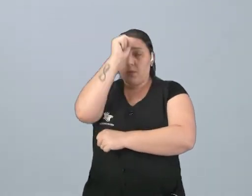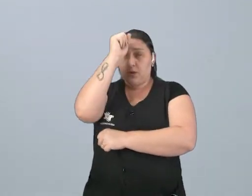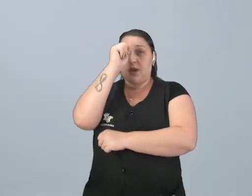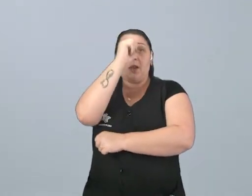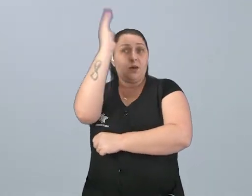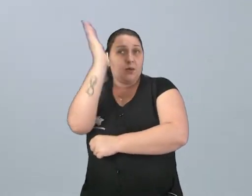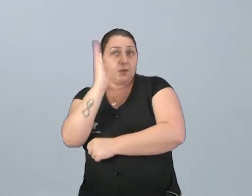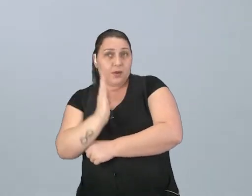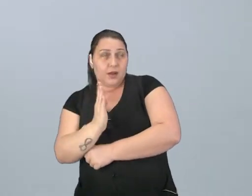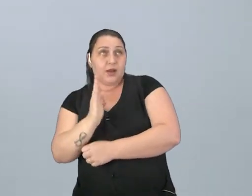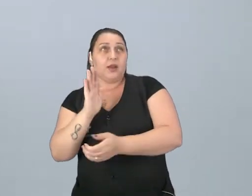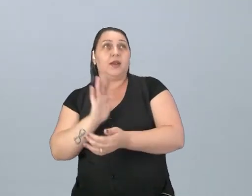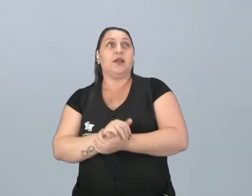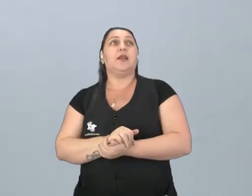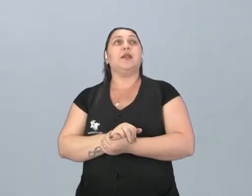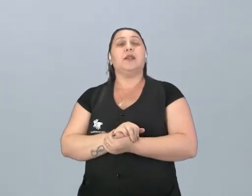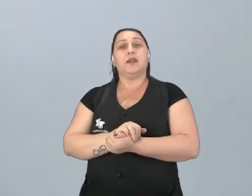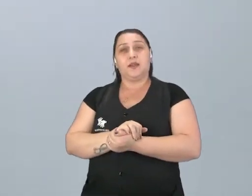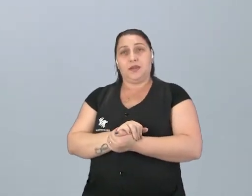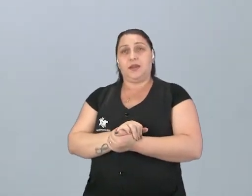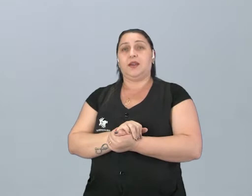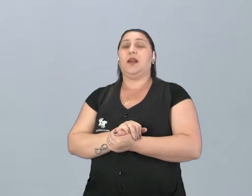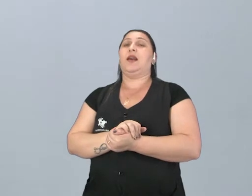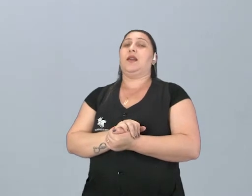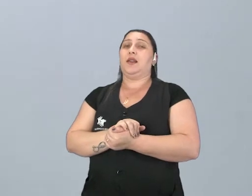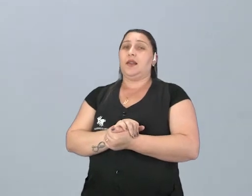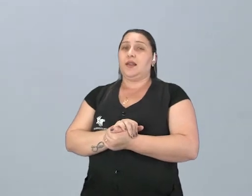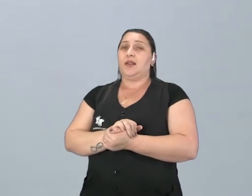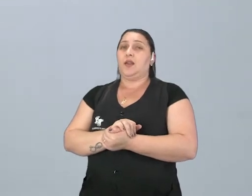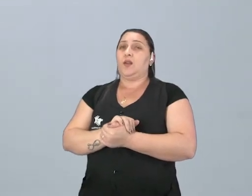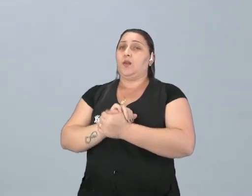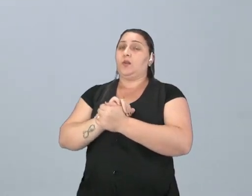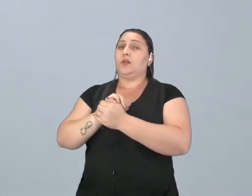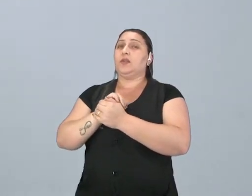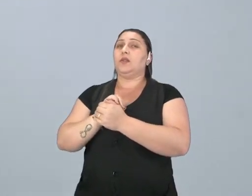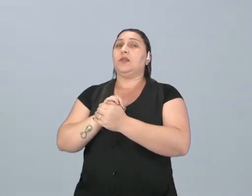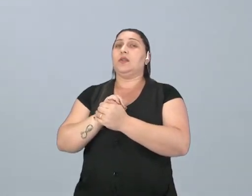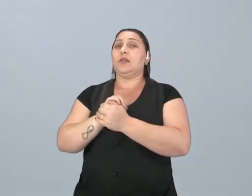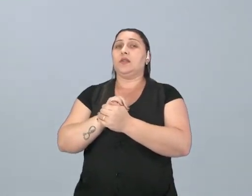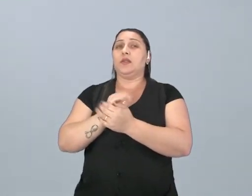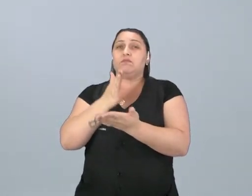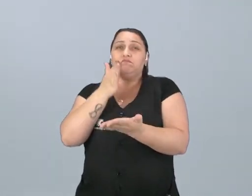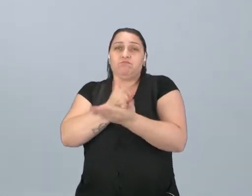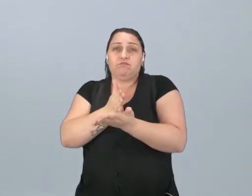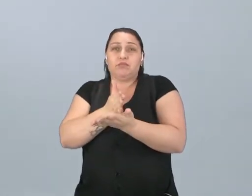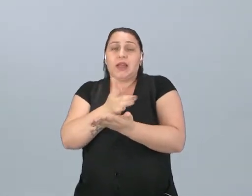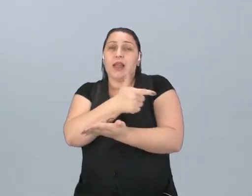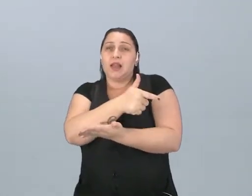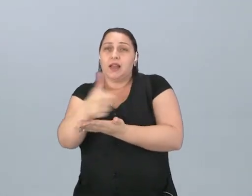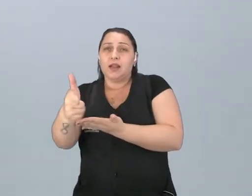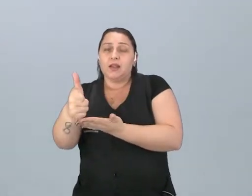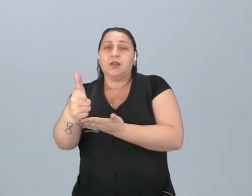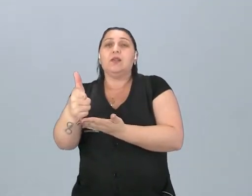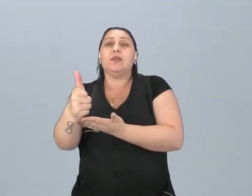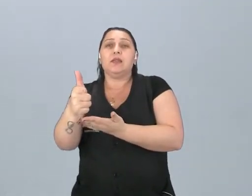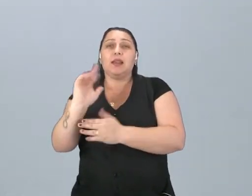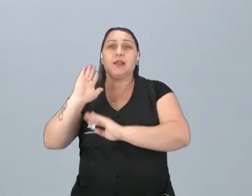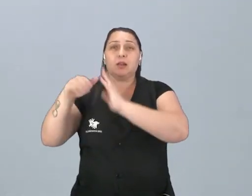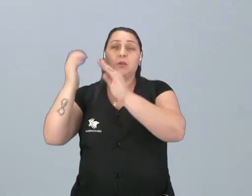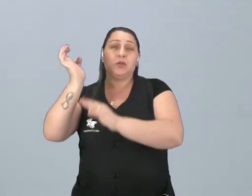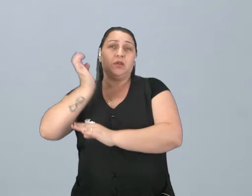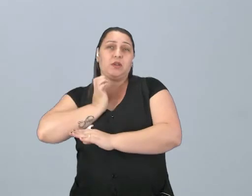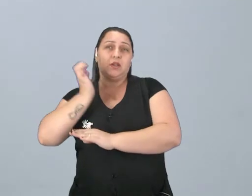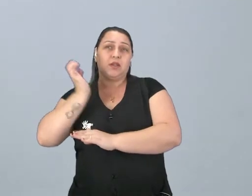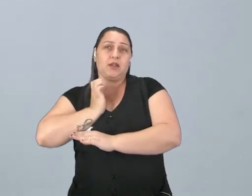país emergente, subdesenvolvido, emergente, enfim, um país que não tem essa produção de riqueza